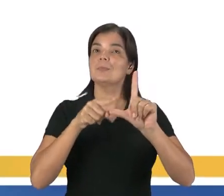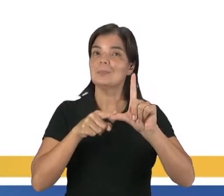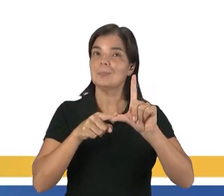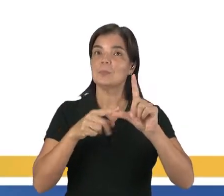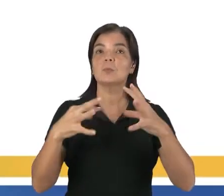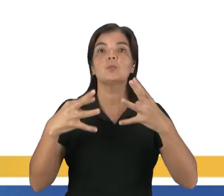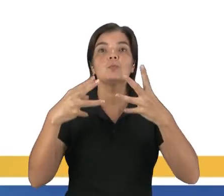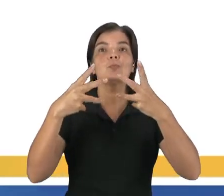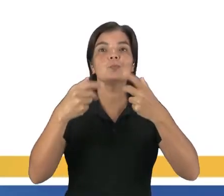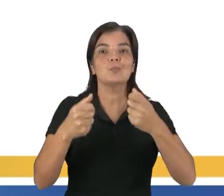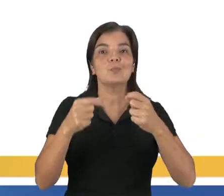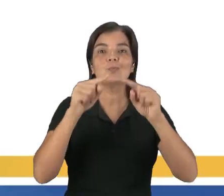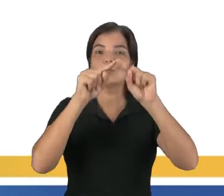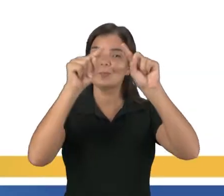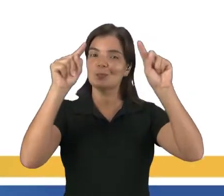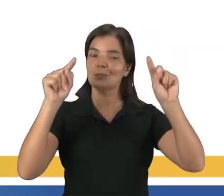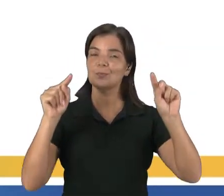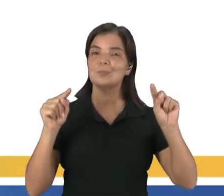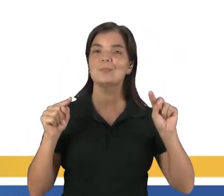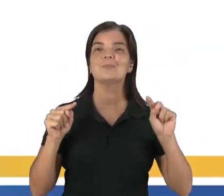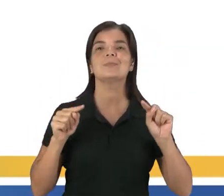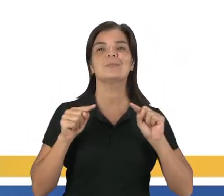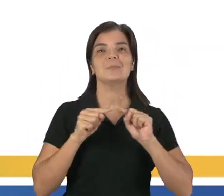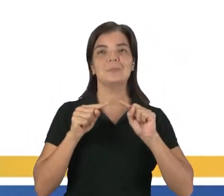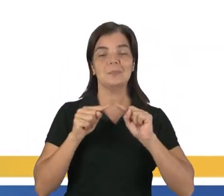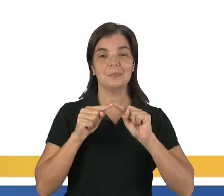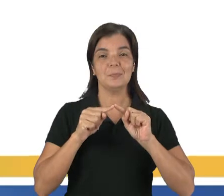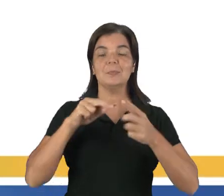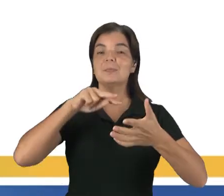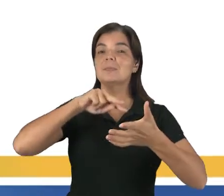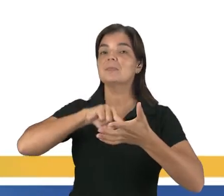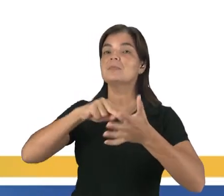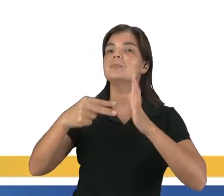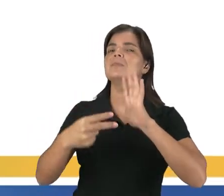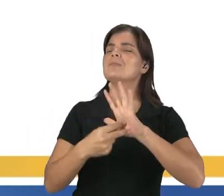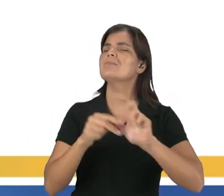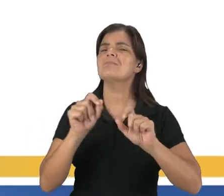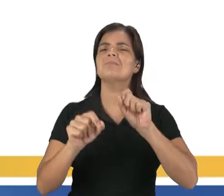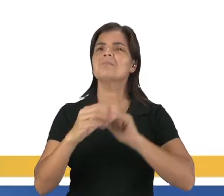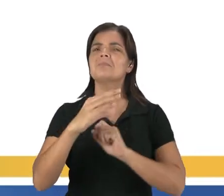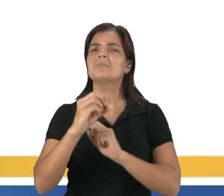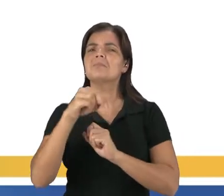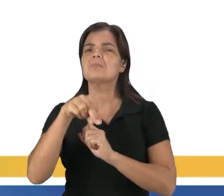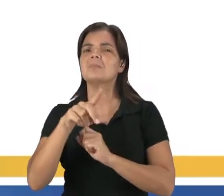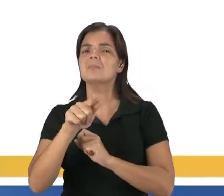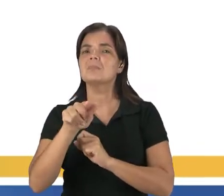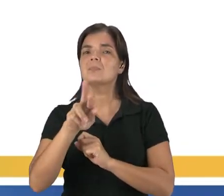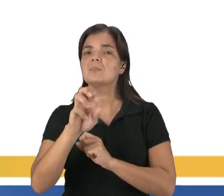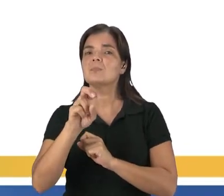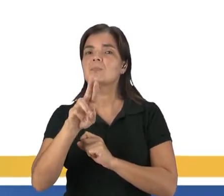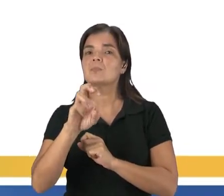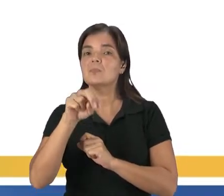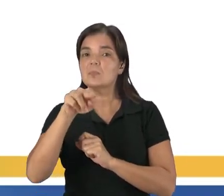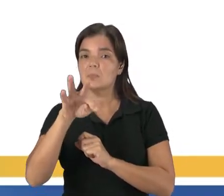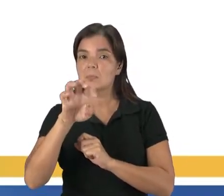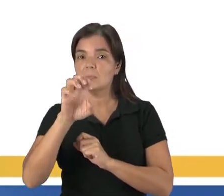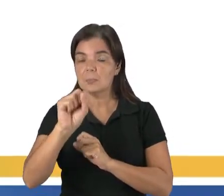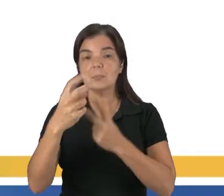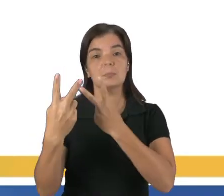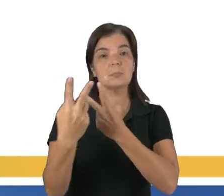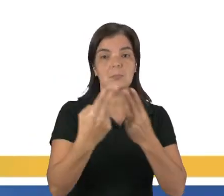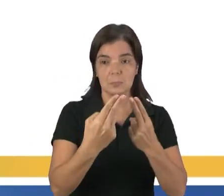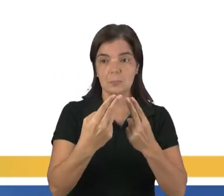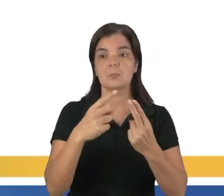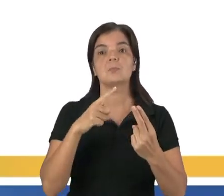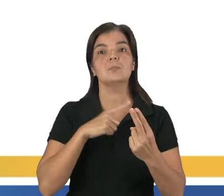os ângulos retos e também todos os lados congruentes. Professor, o que é congruentes? Congruentes quer dizer que são iguais,